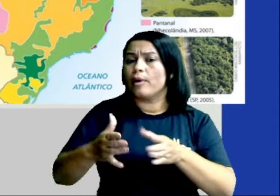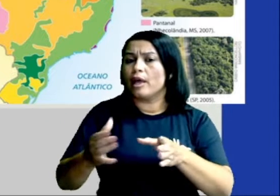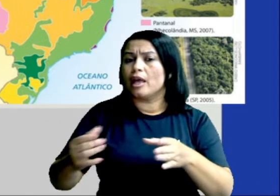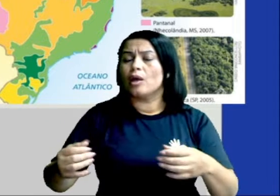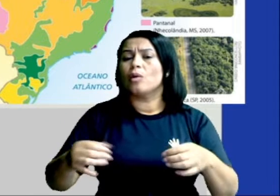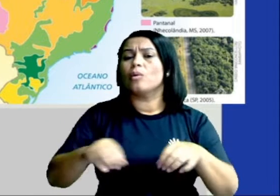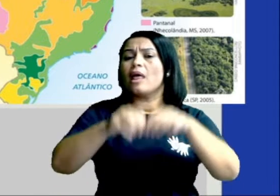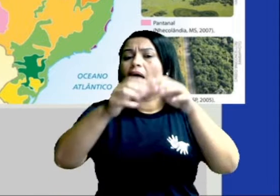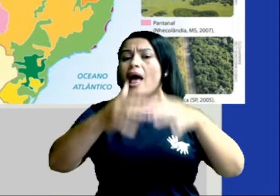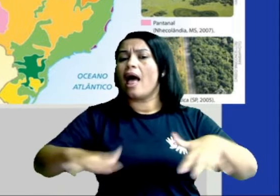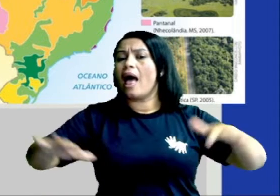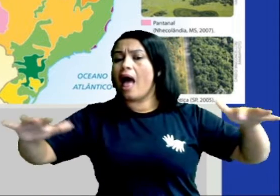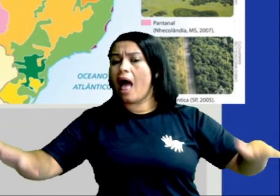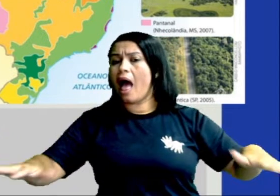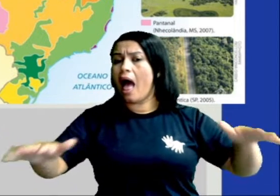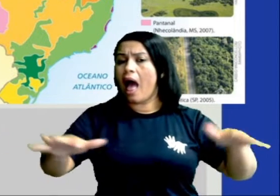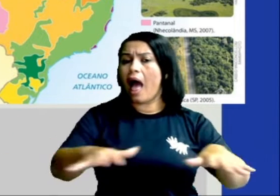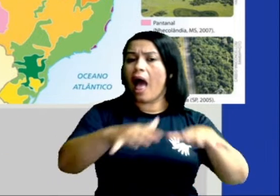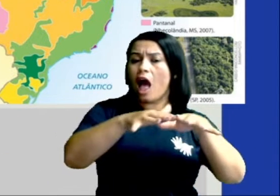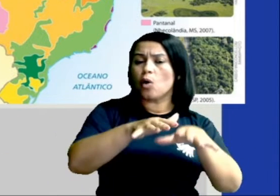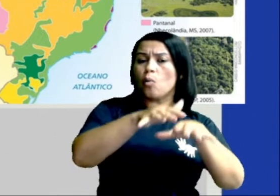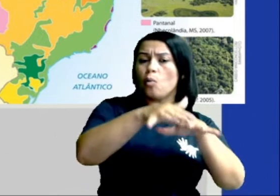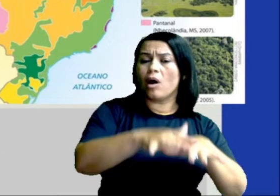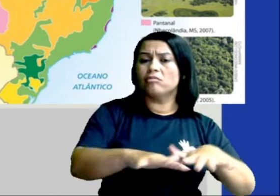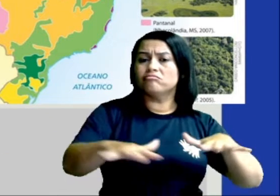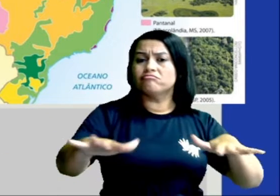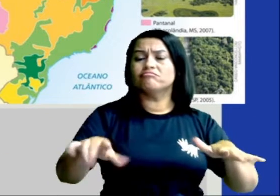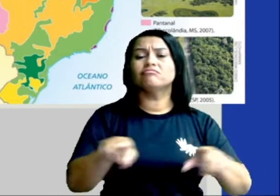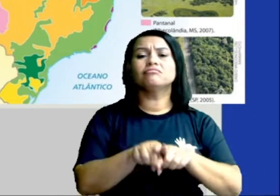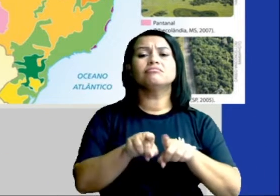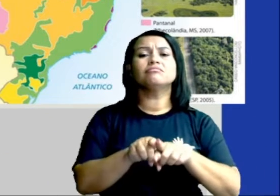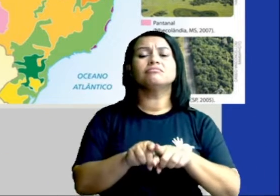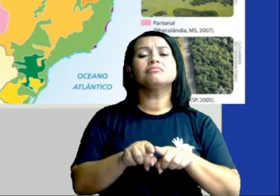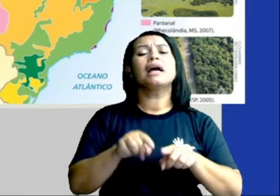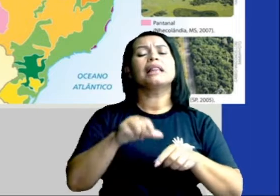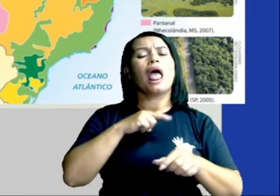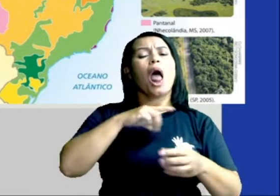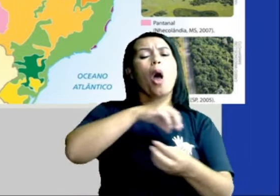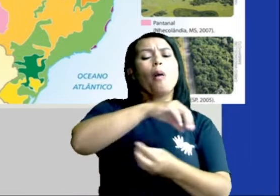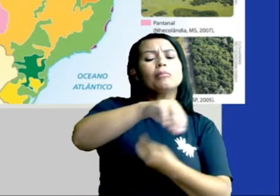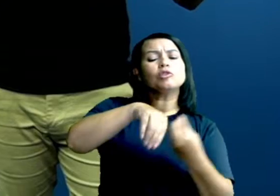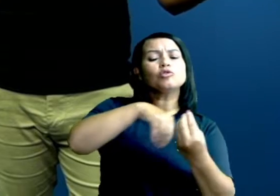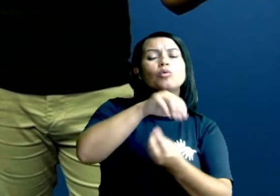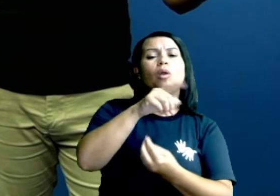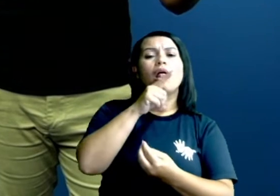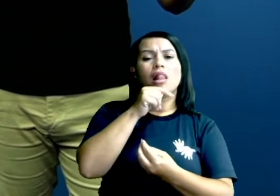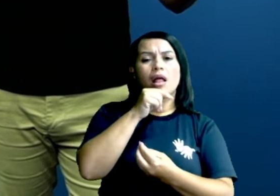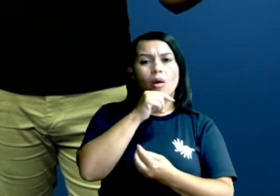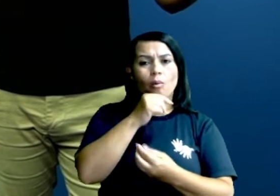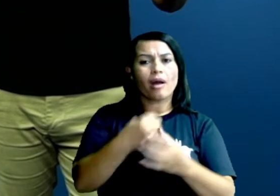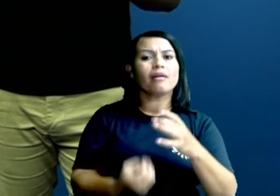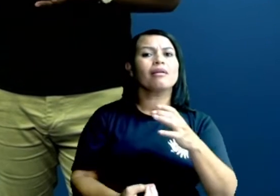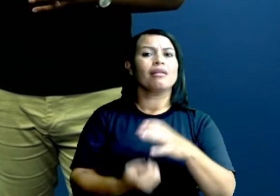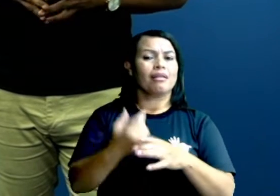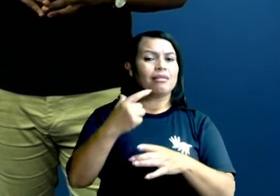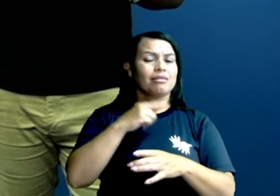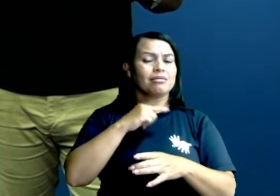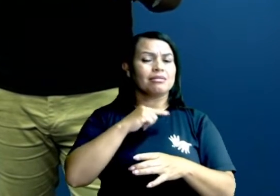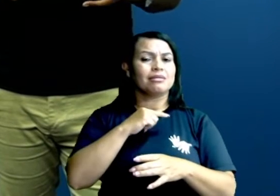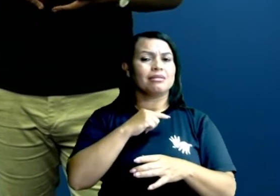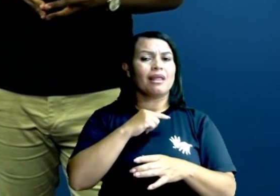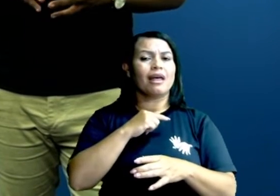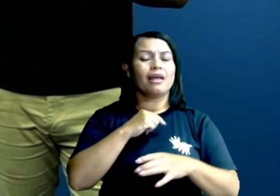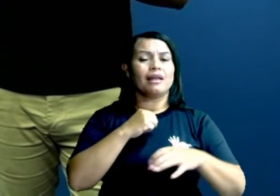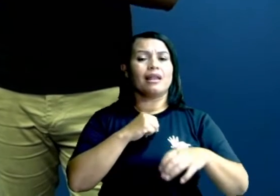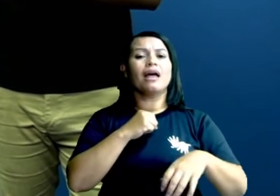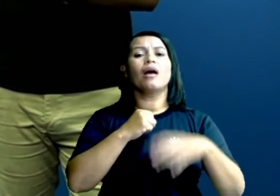onde você tem os rios desaguando, né, no oceano. Então essa mistura dessa água faz com que haja uma ocorrência desse ecossistema